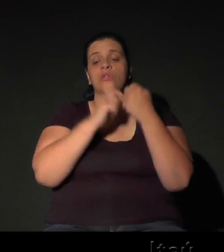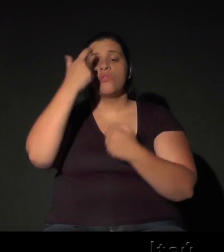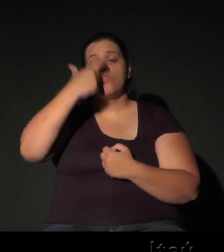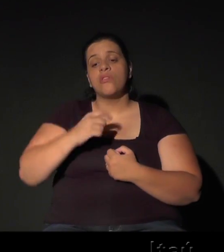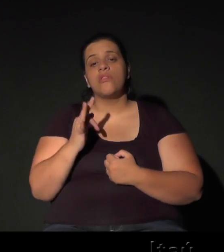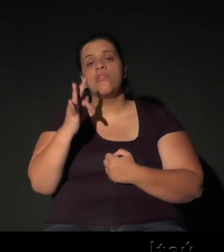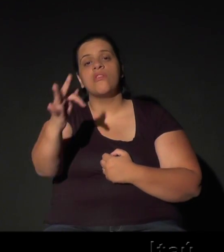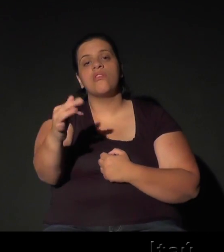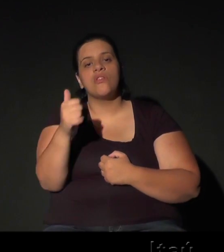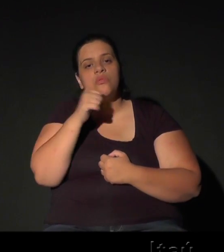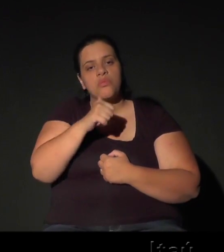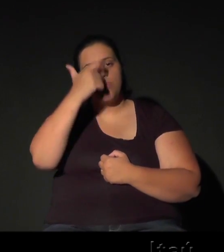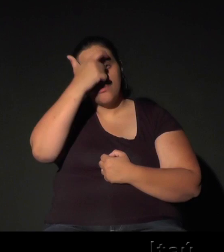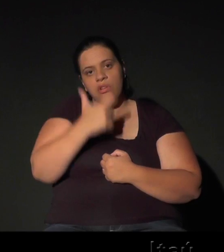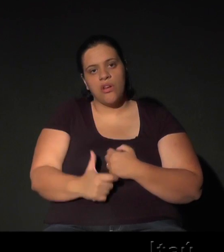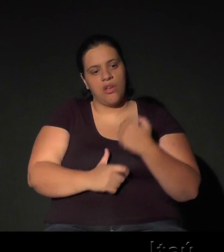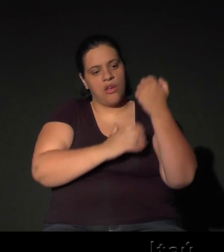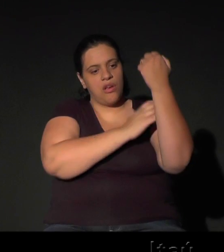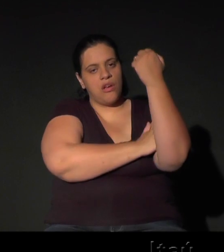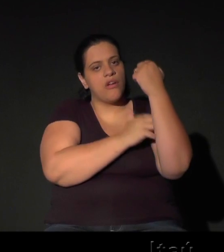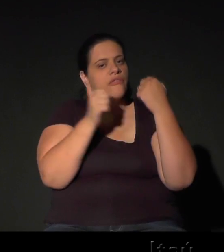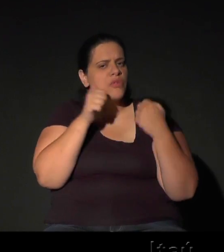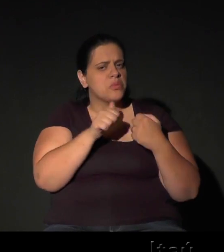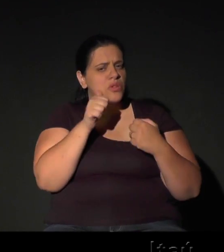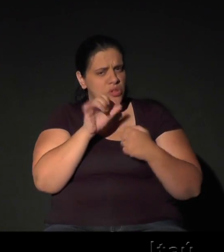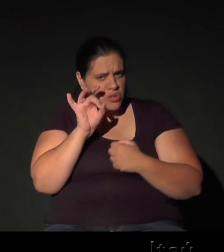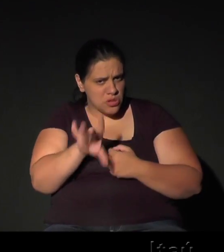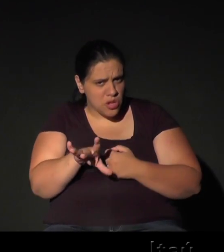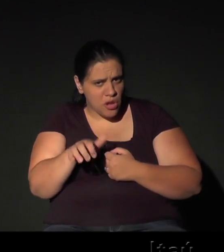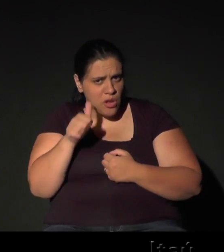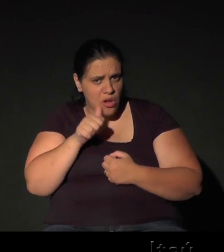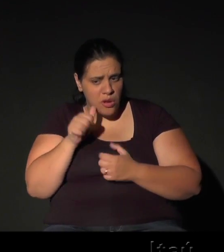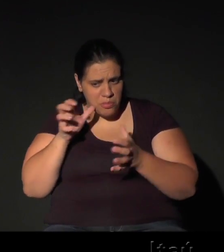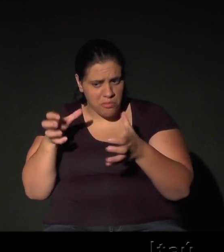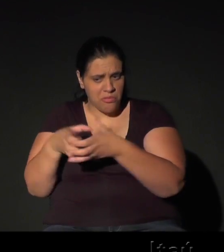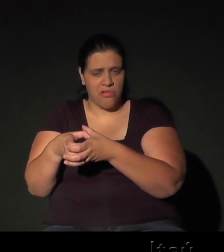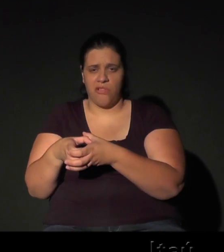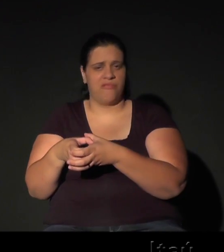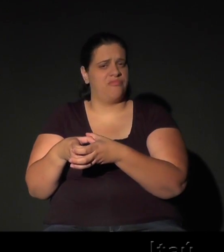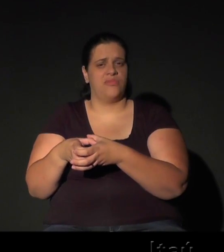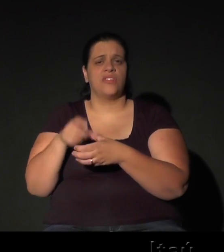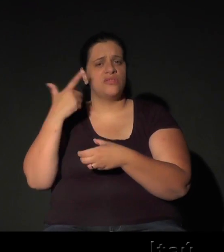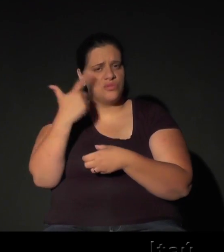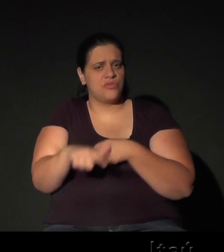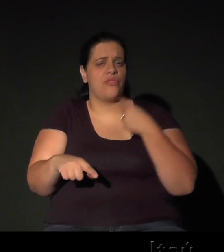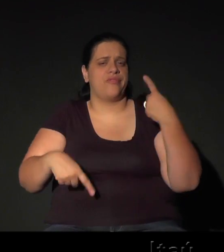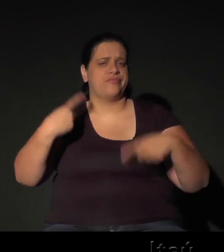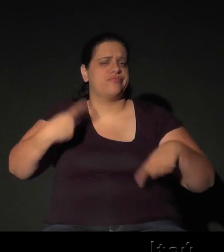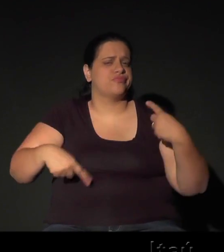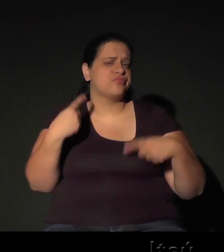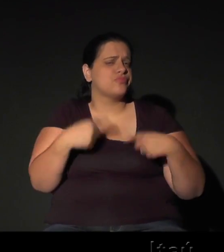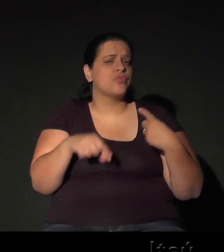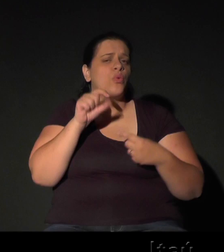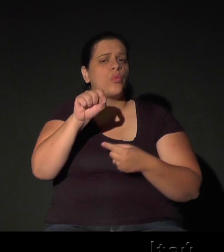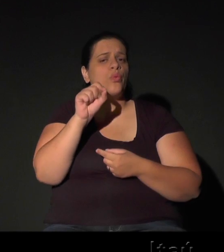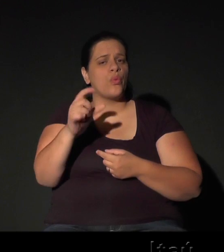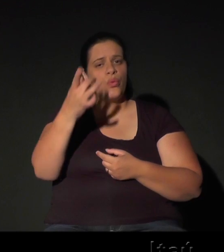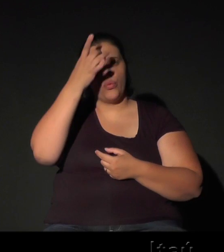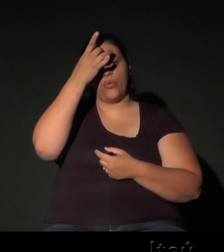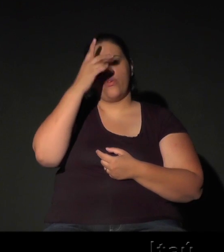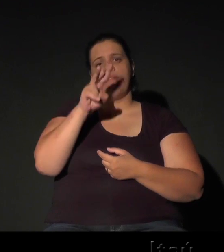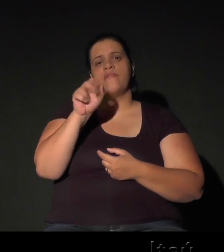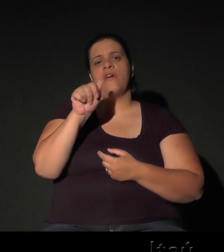mulher né Devir feminino né Isso não é só para as mulheres né Eu acho que aí a gente volta à discussão de que valores que a gente